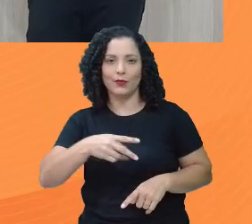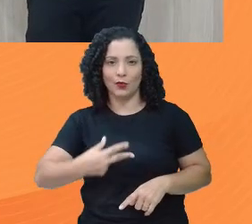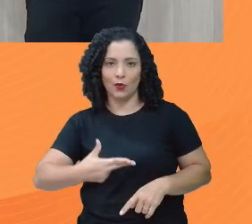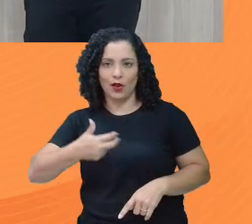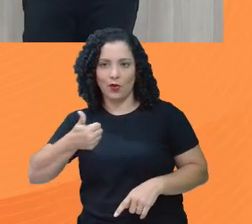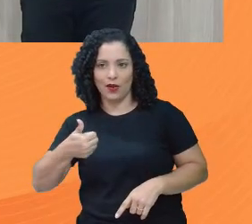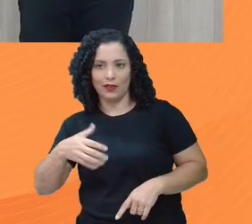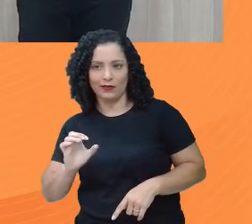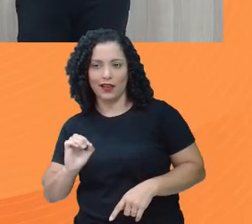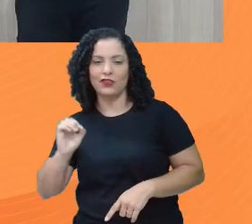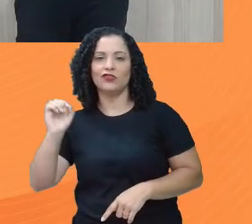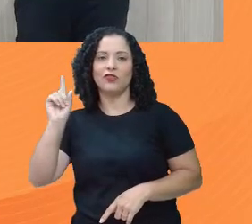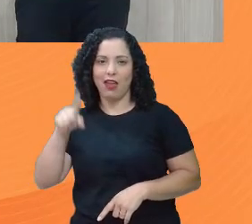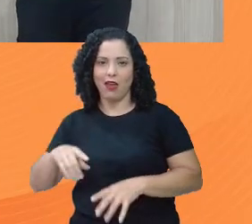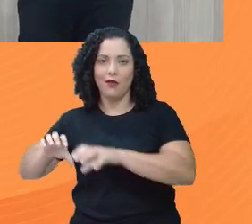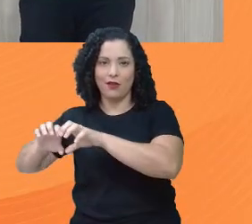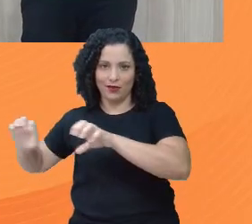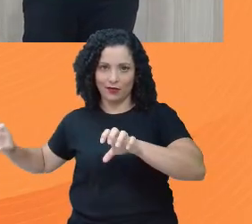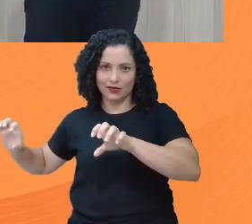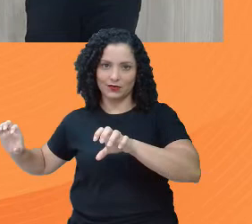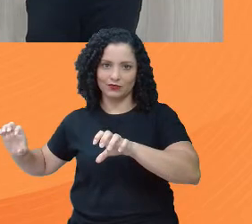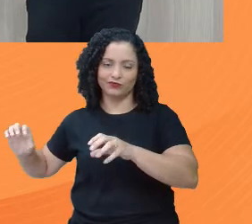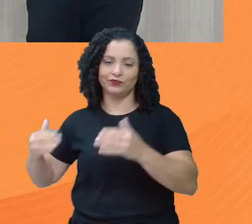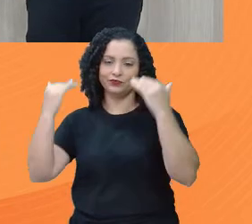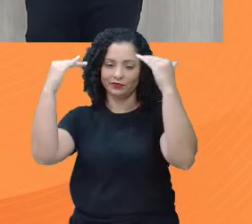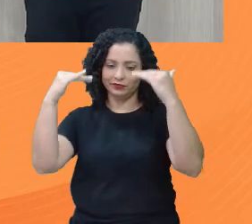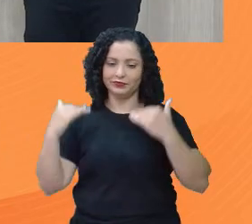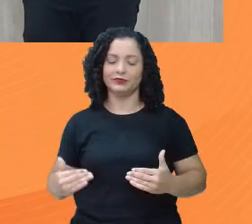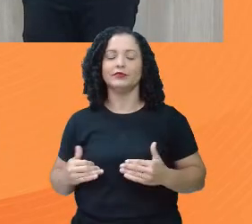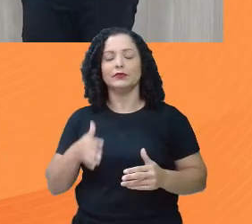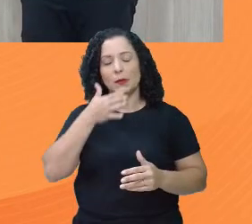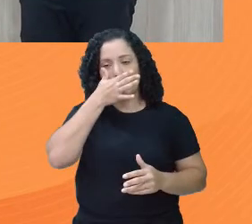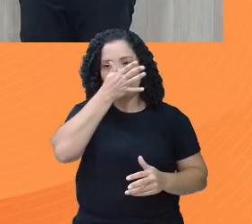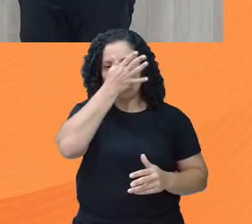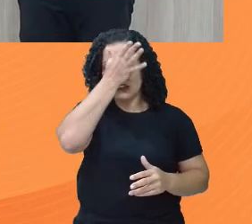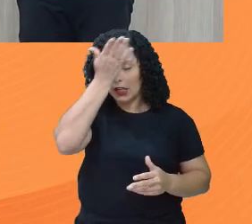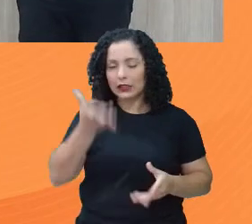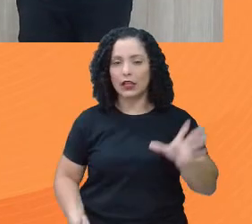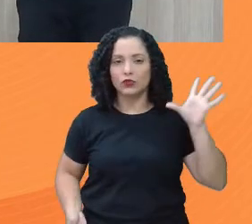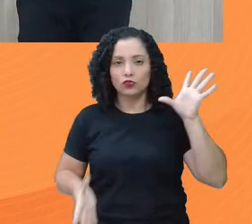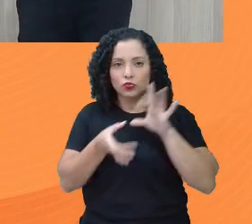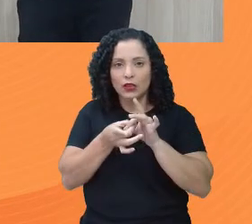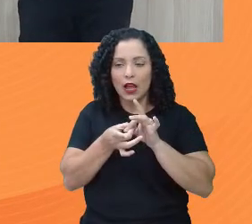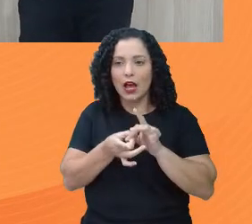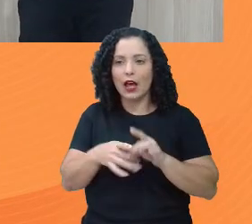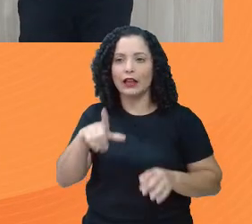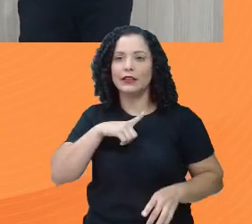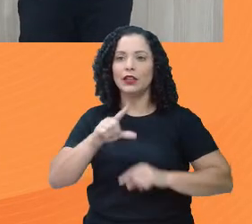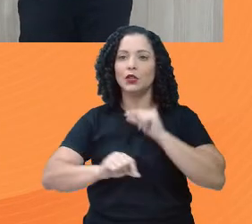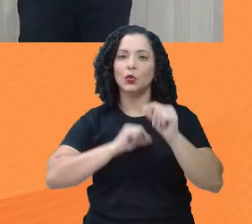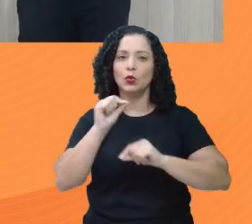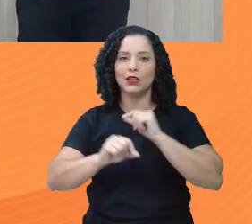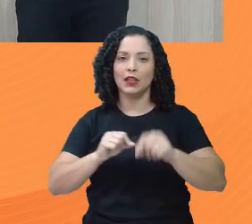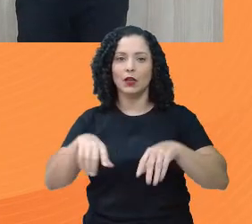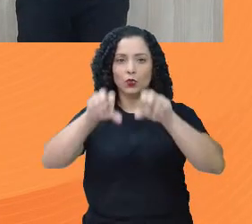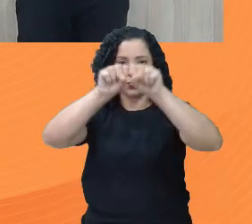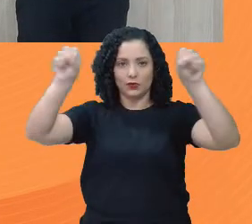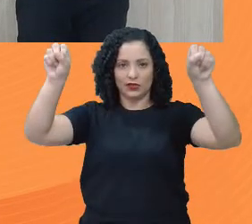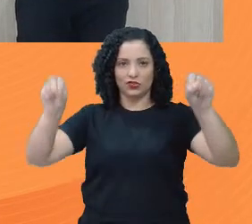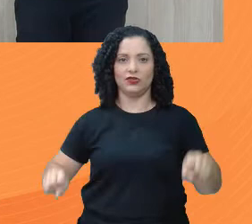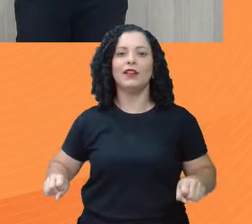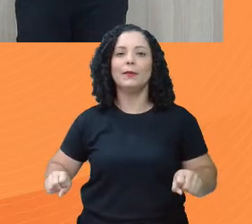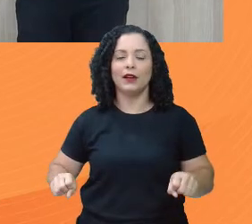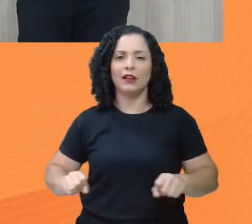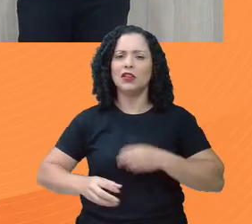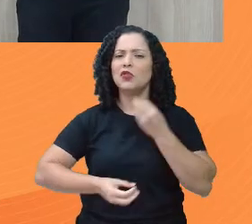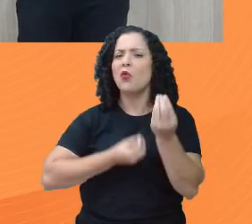equação, certo? Quando eu faço a junção dessas duas equações, eu tenho aí um sistema. E como é que a gente faz para